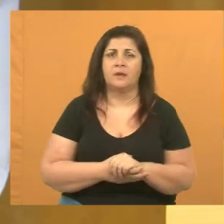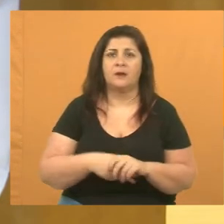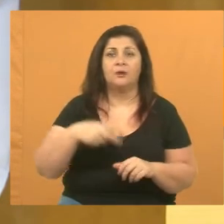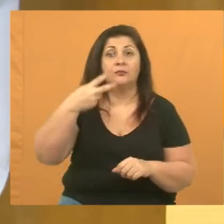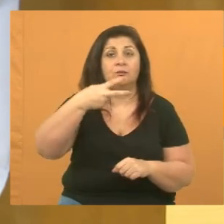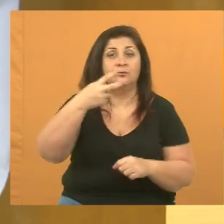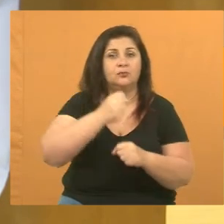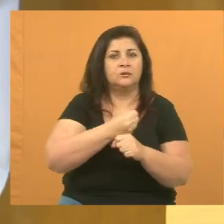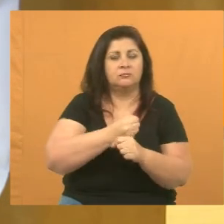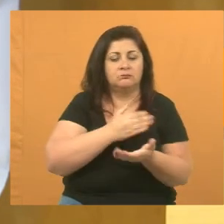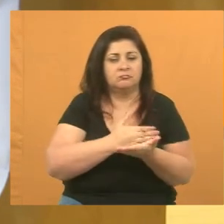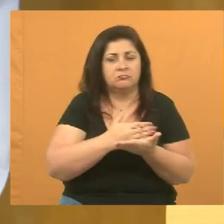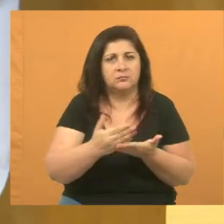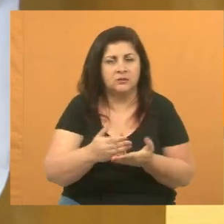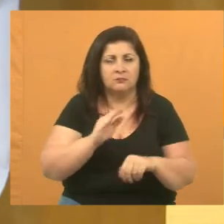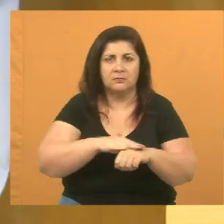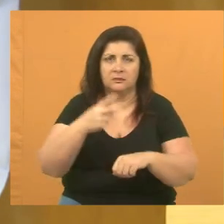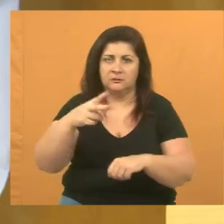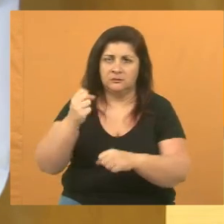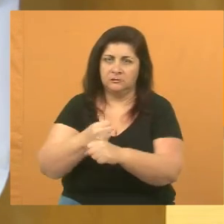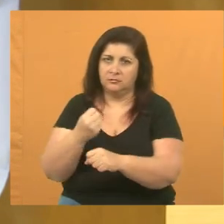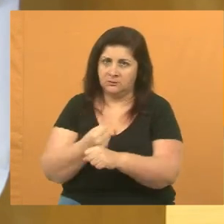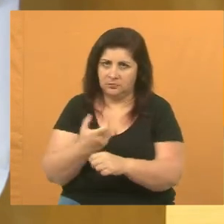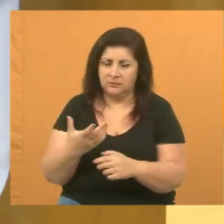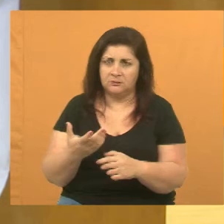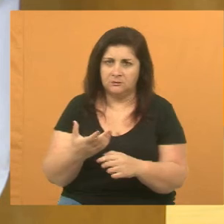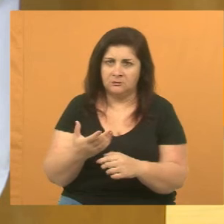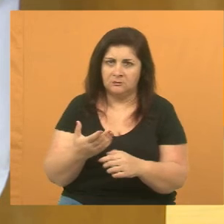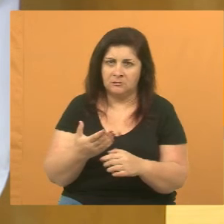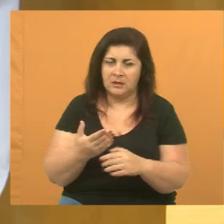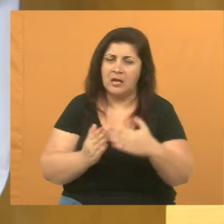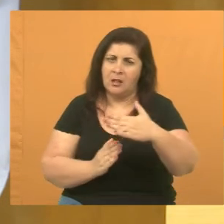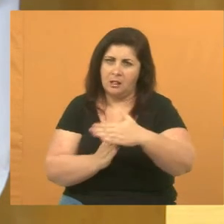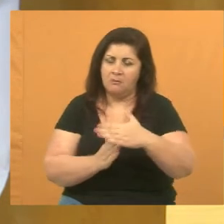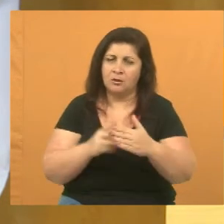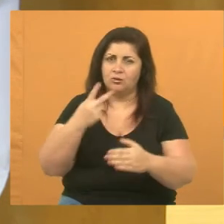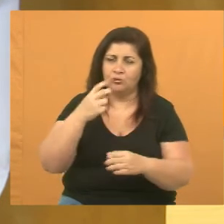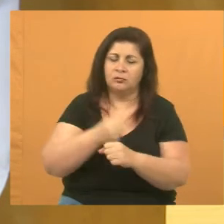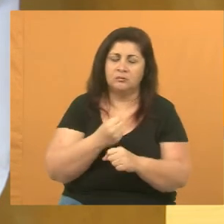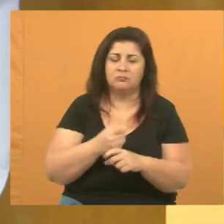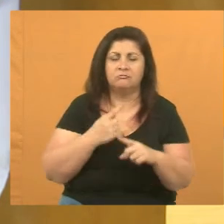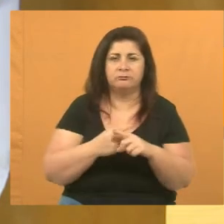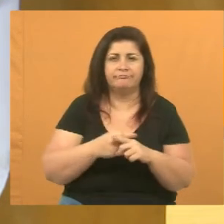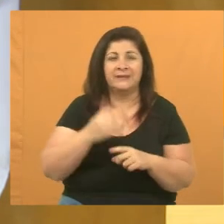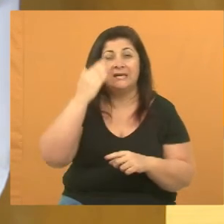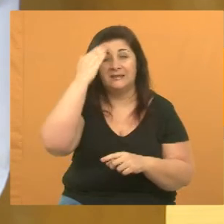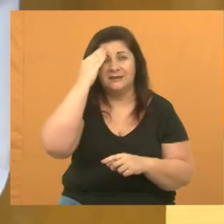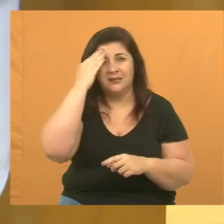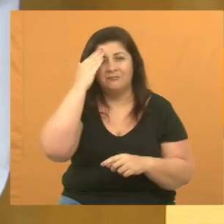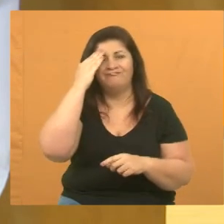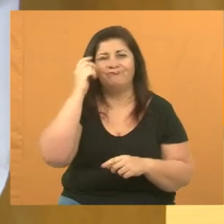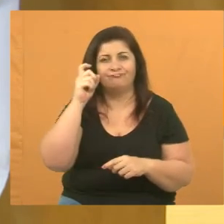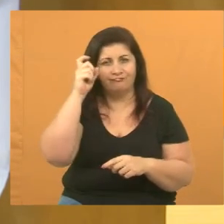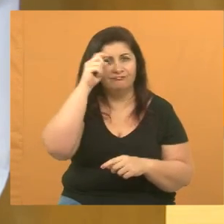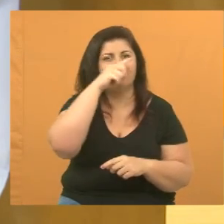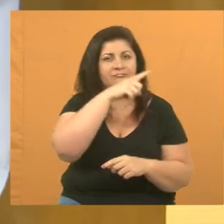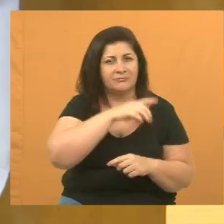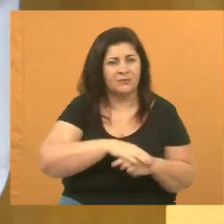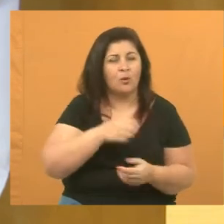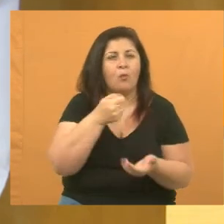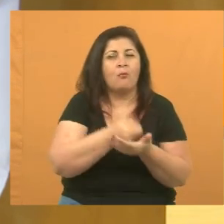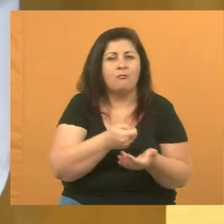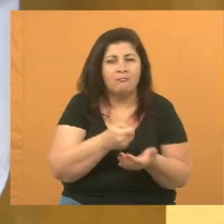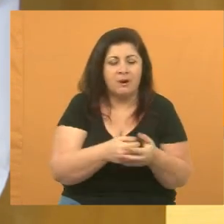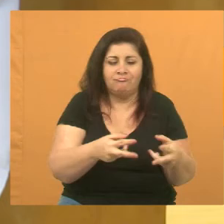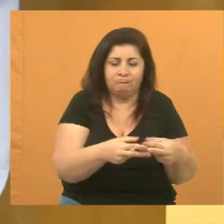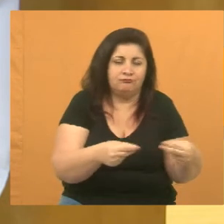2 anos para iniciar e mais 2 anos, e no máximo mais 2 anos, porque eu sei a dificuldade que é comprar o material,